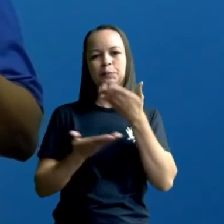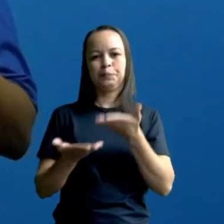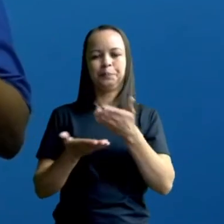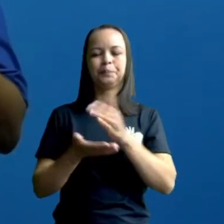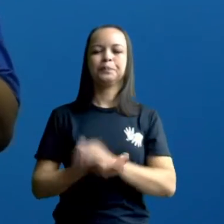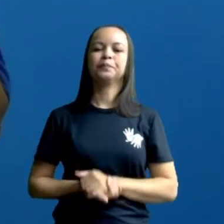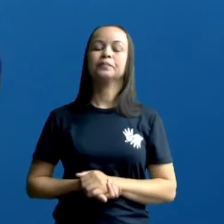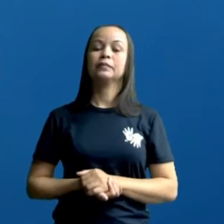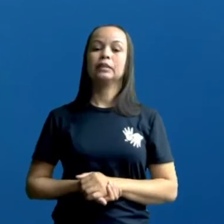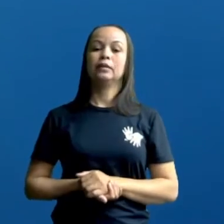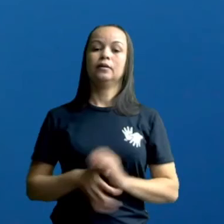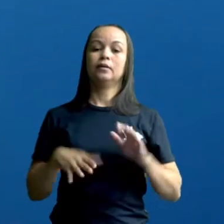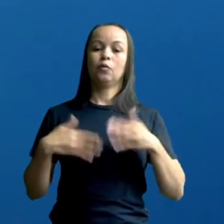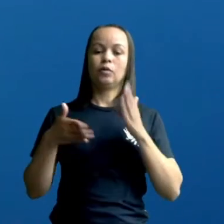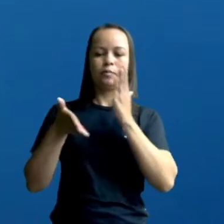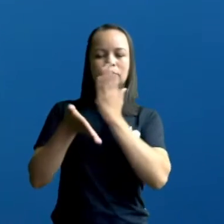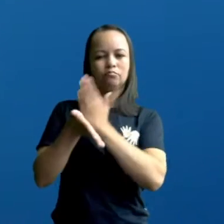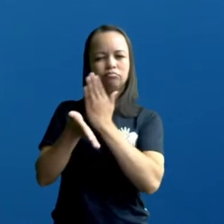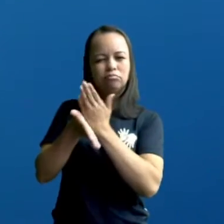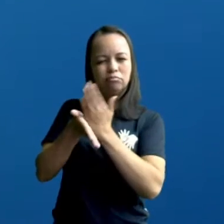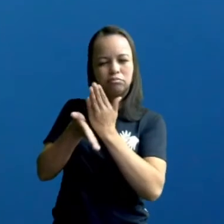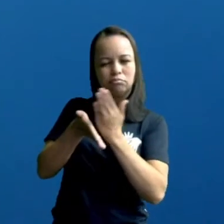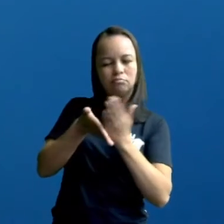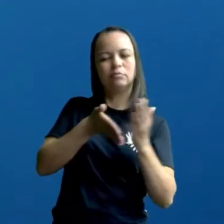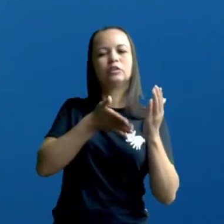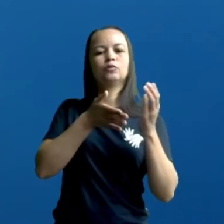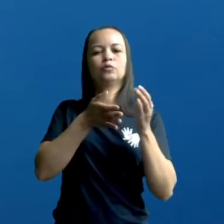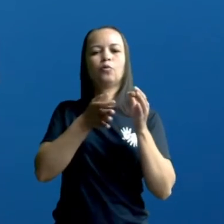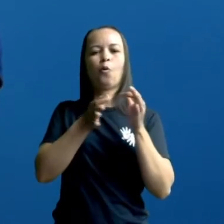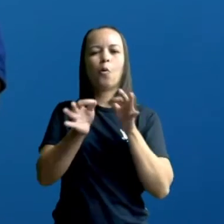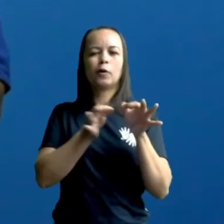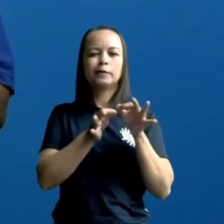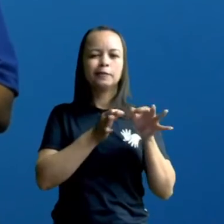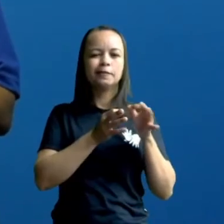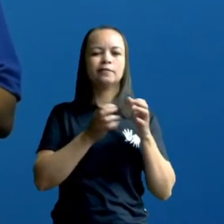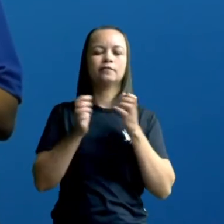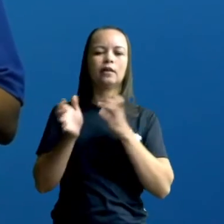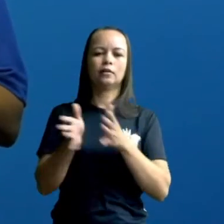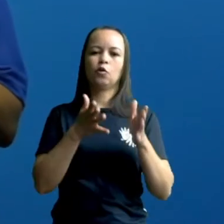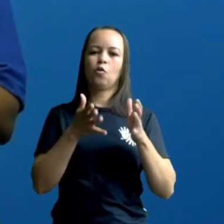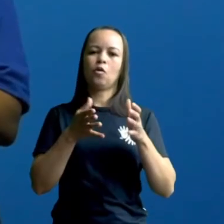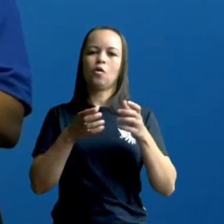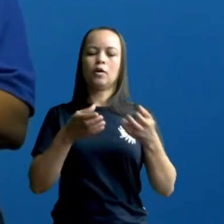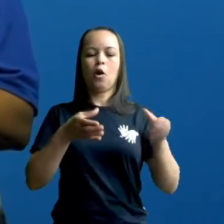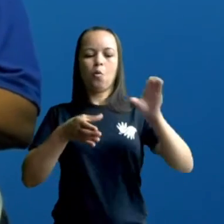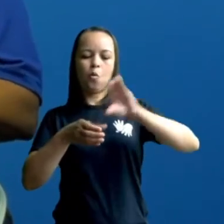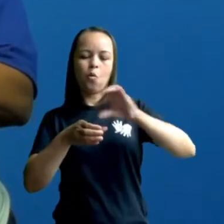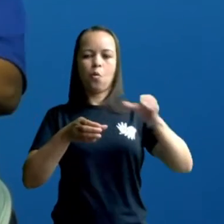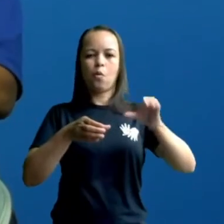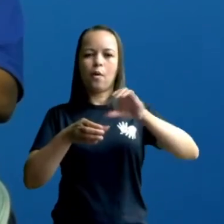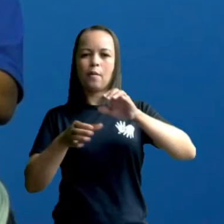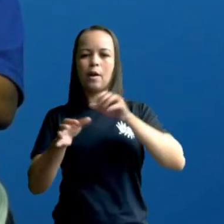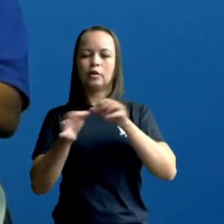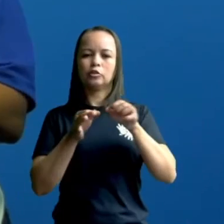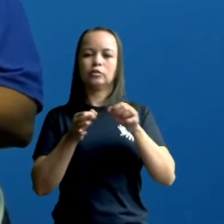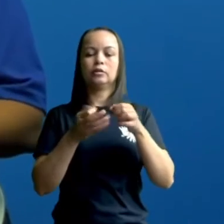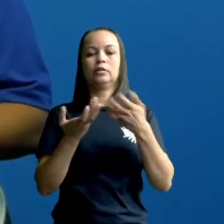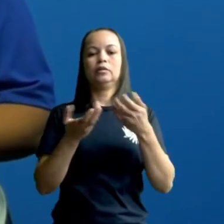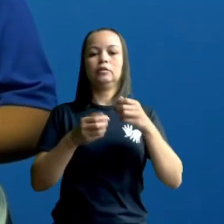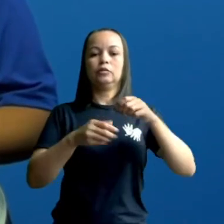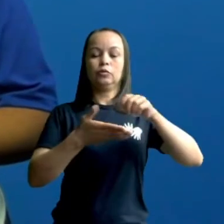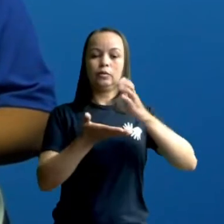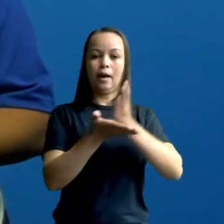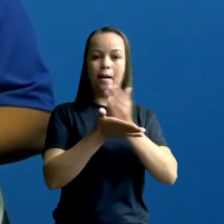E quando nós seguimos o passo a passo, né, em colocar os ingredientes no modo de preparar tanto da